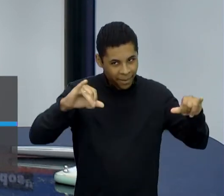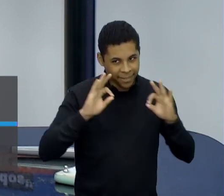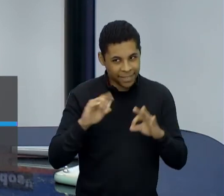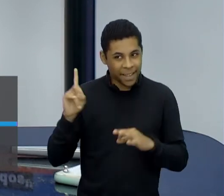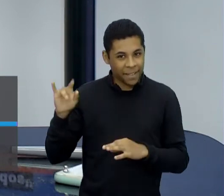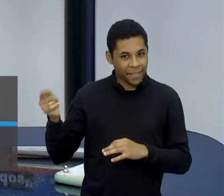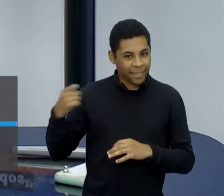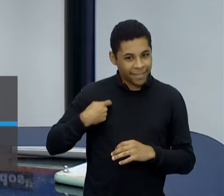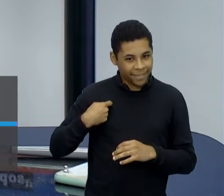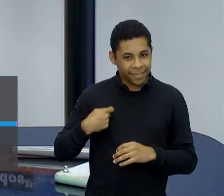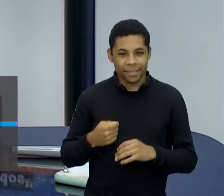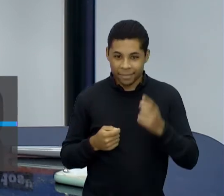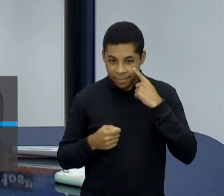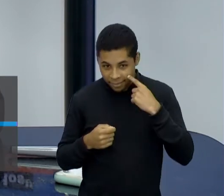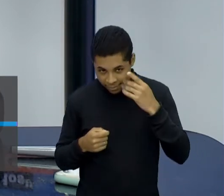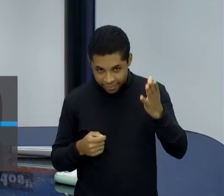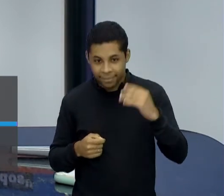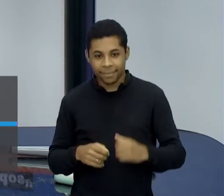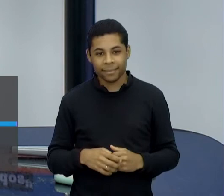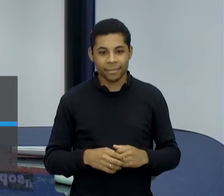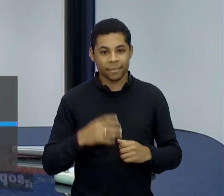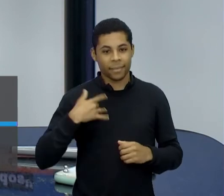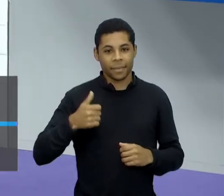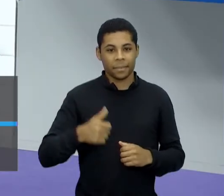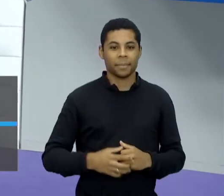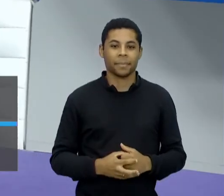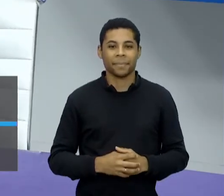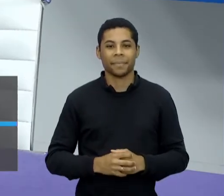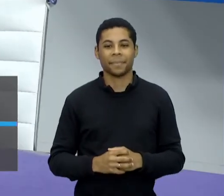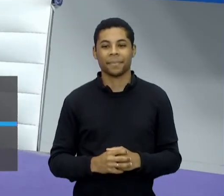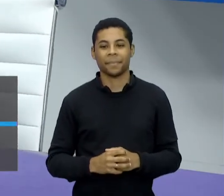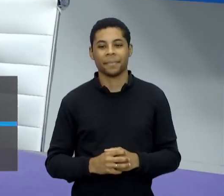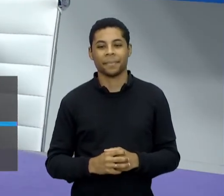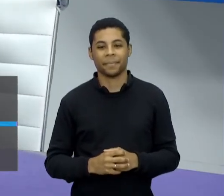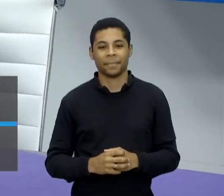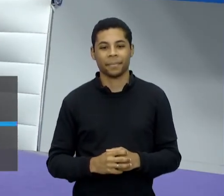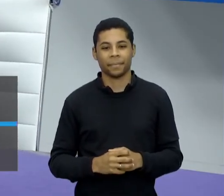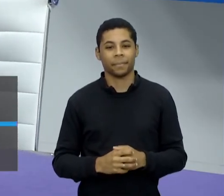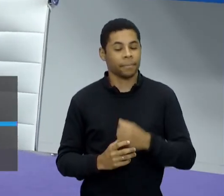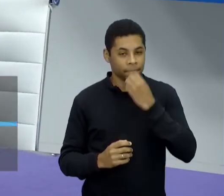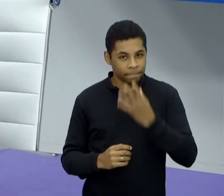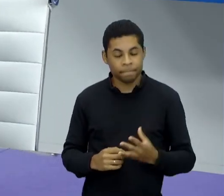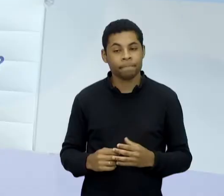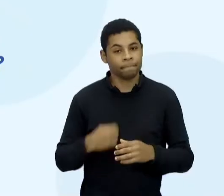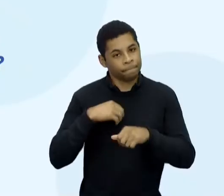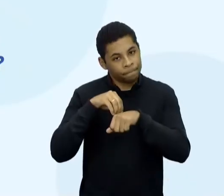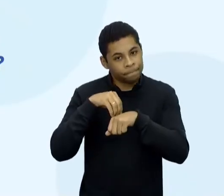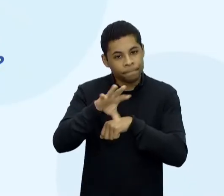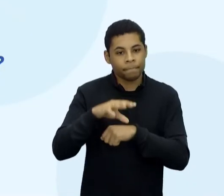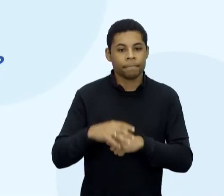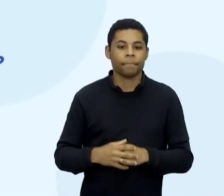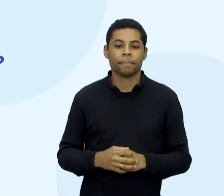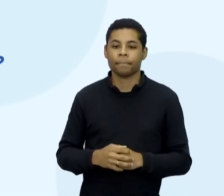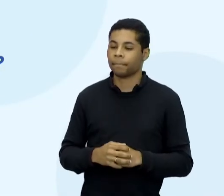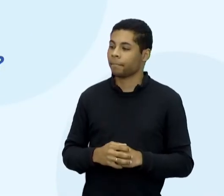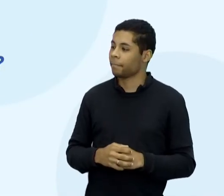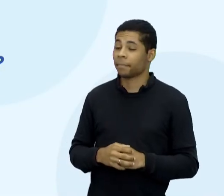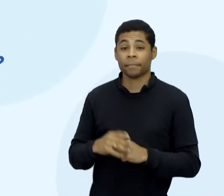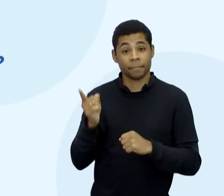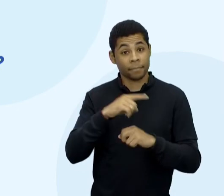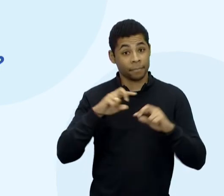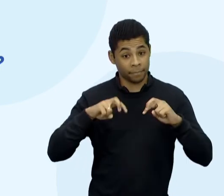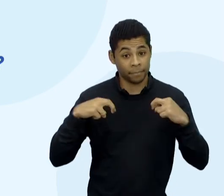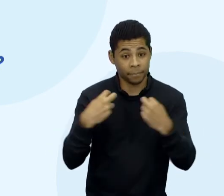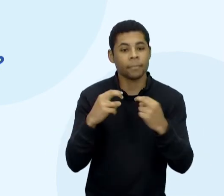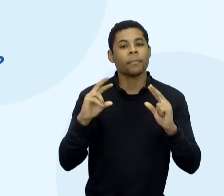mas vê lá, vale a pena. Galera, deixo aqui como sugestão para vocês uma roda de